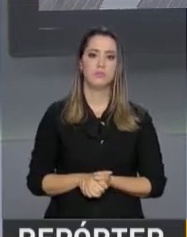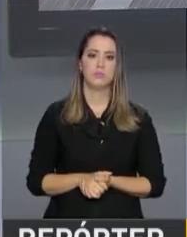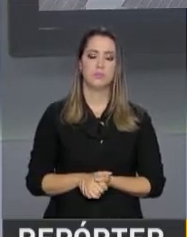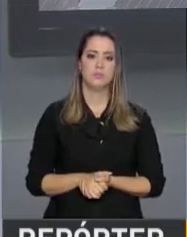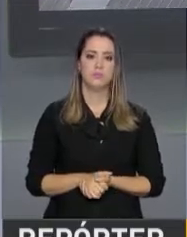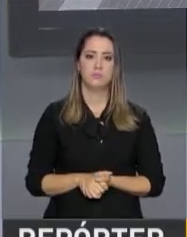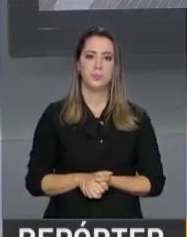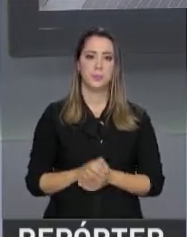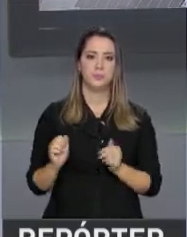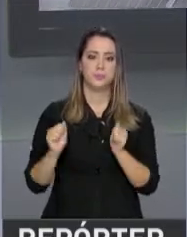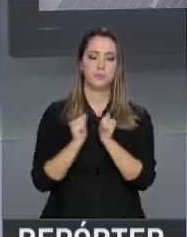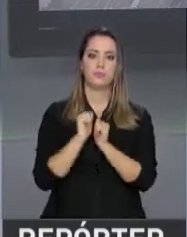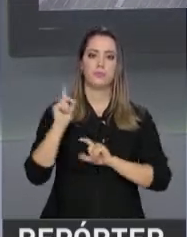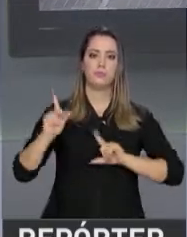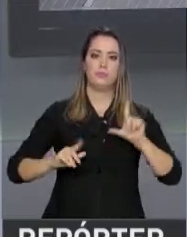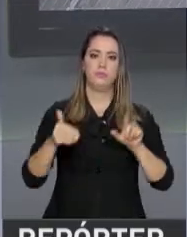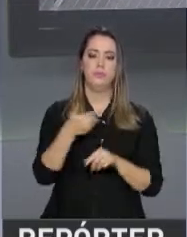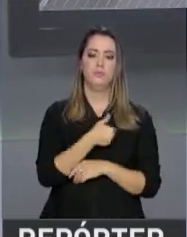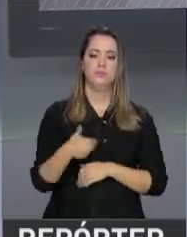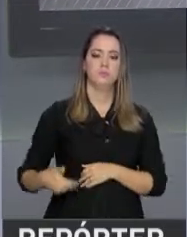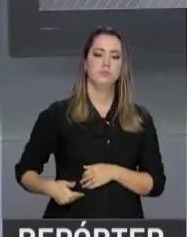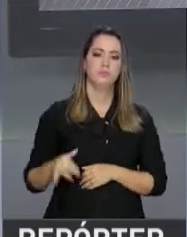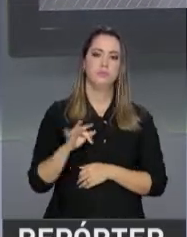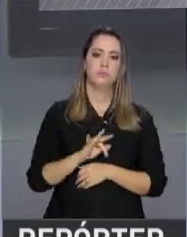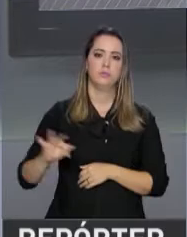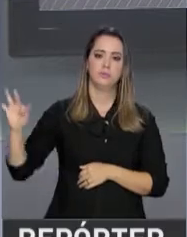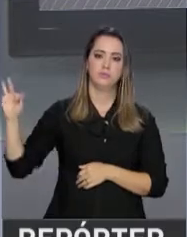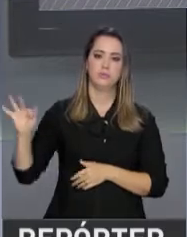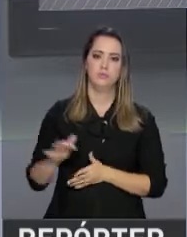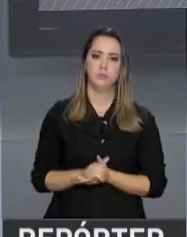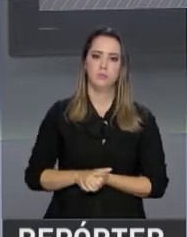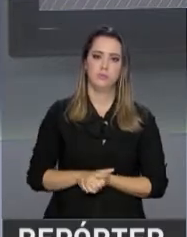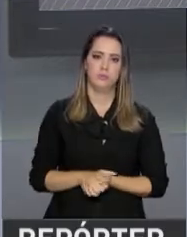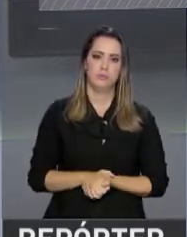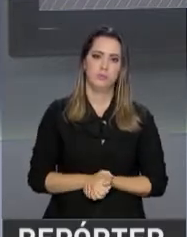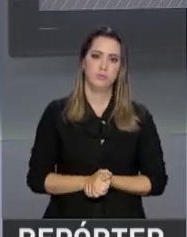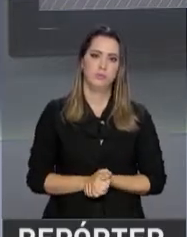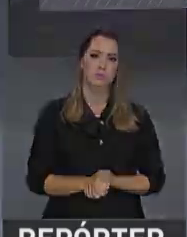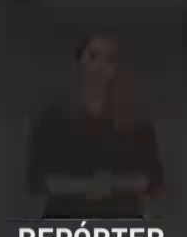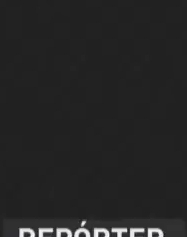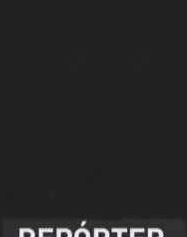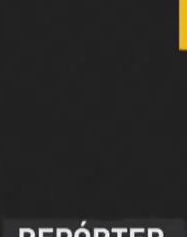internet continue com a gente na nbr a tv do governo federal